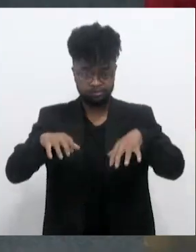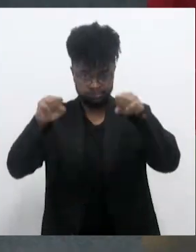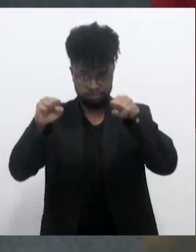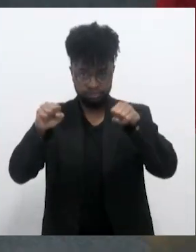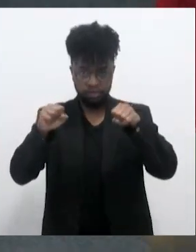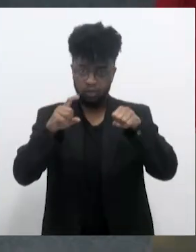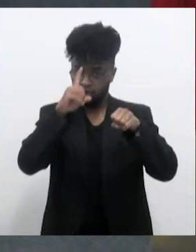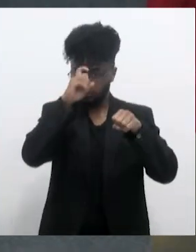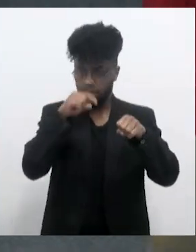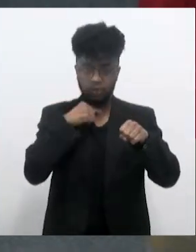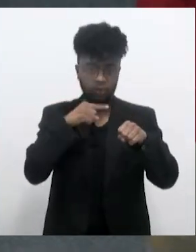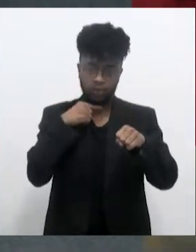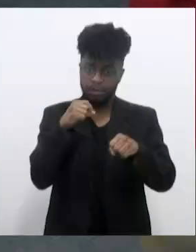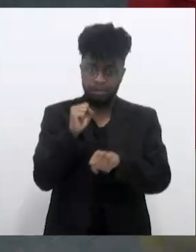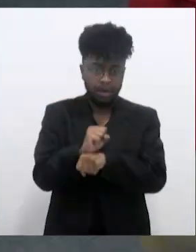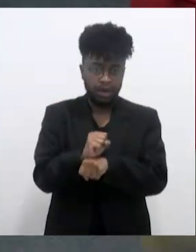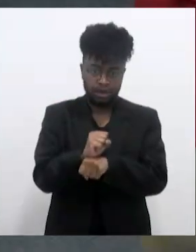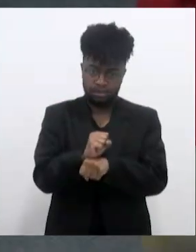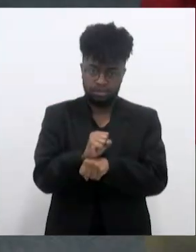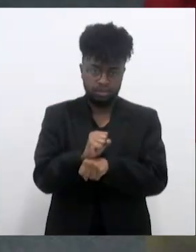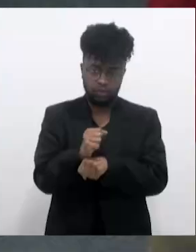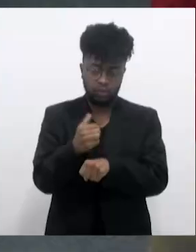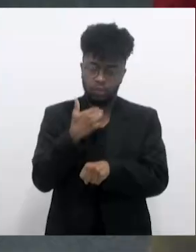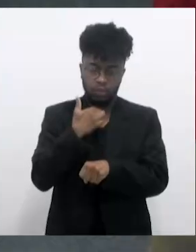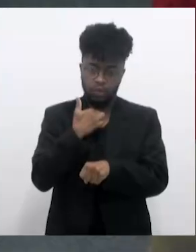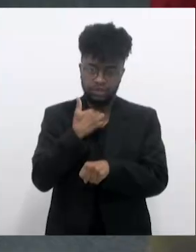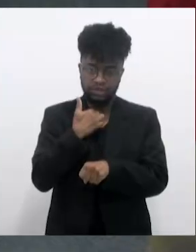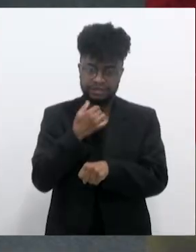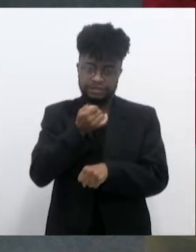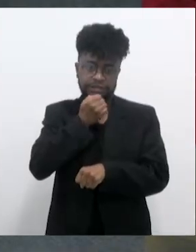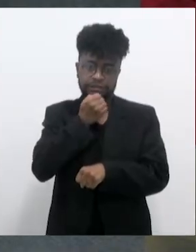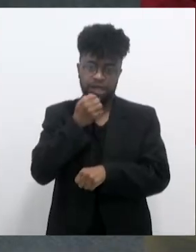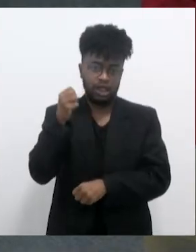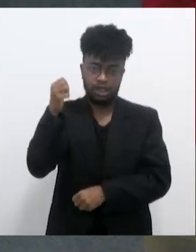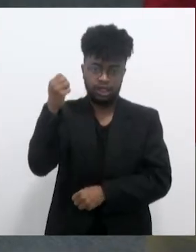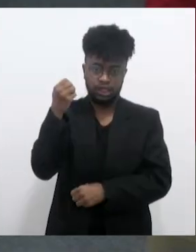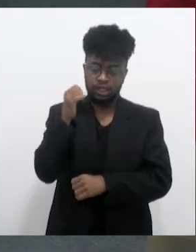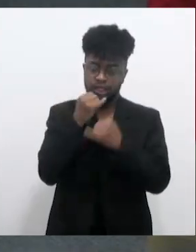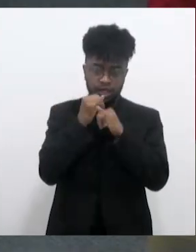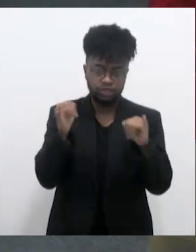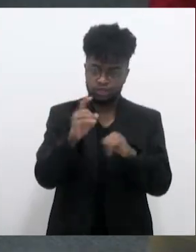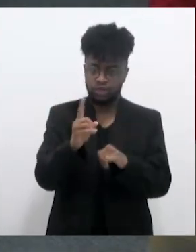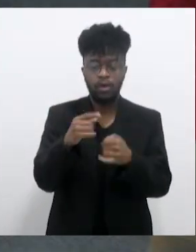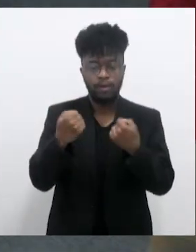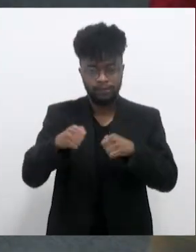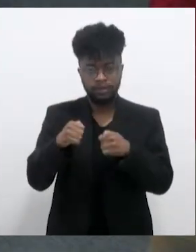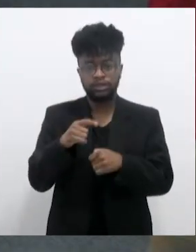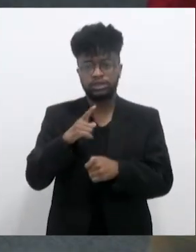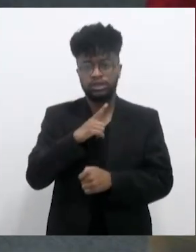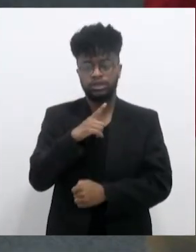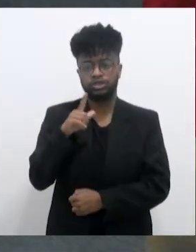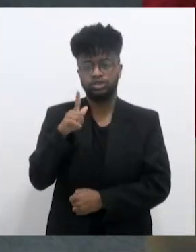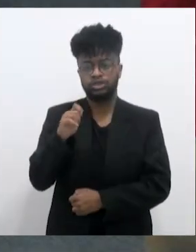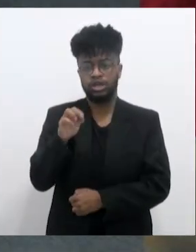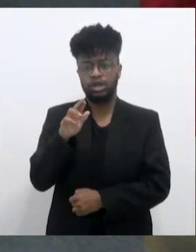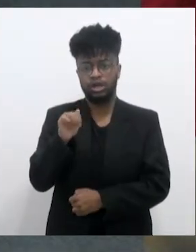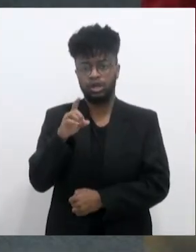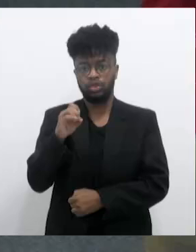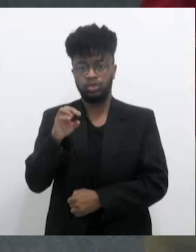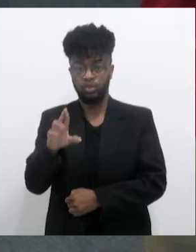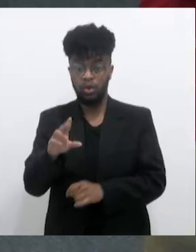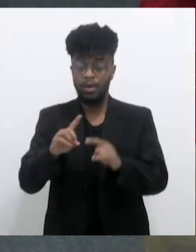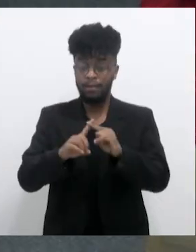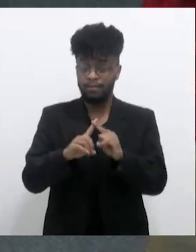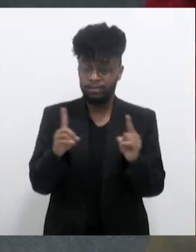o hospital não pode parar de ter energia. Tem que ter um motogerador. Agora, como esses motogeradores,